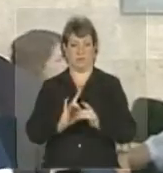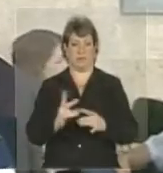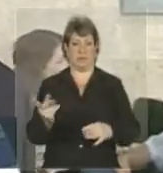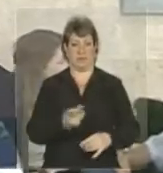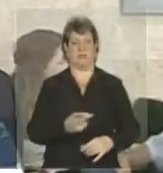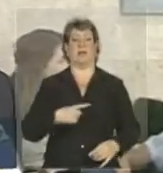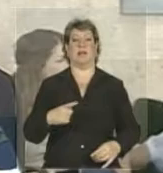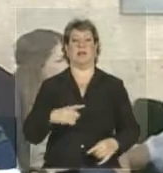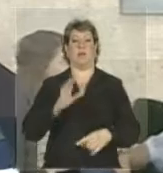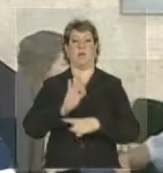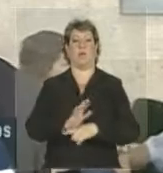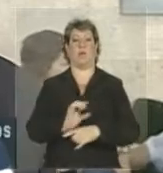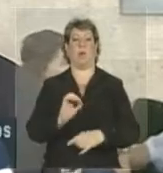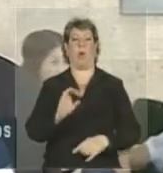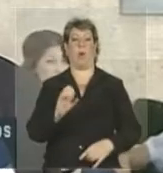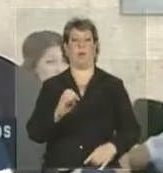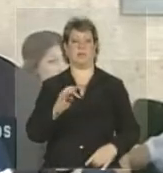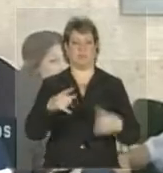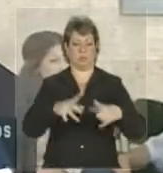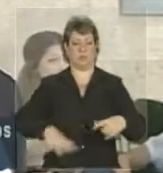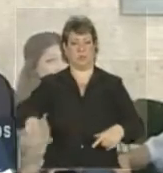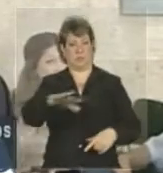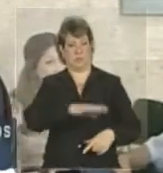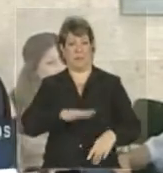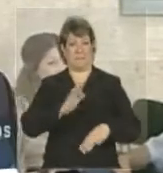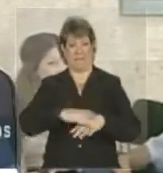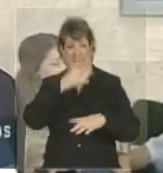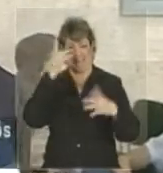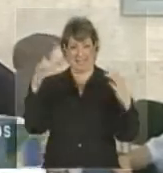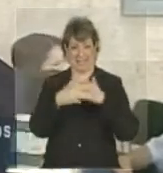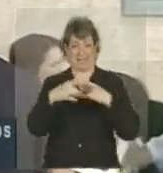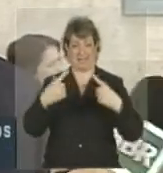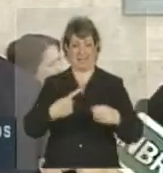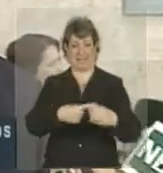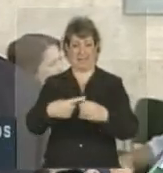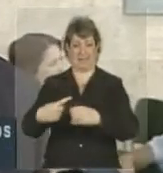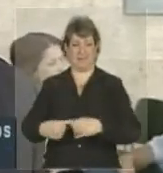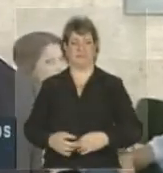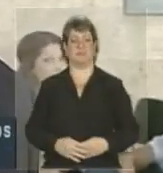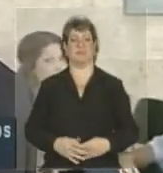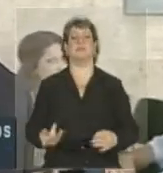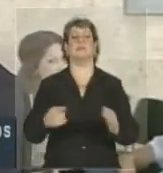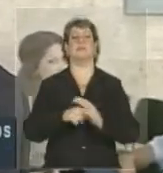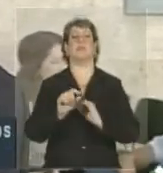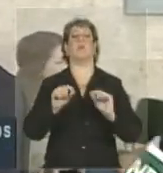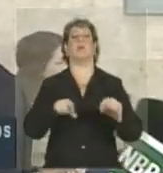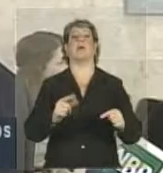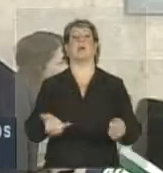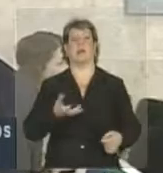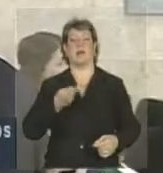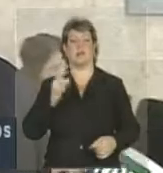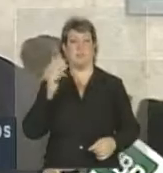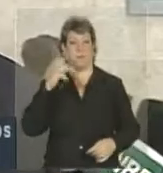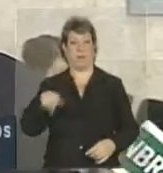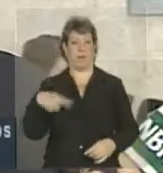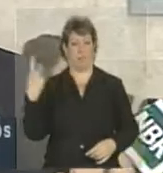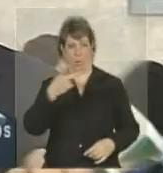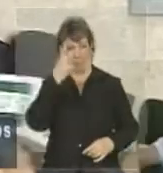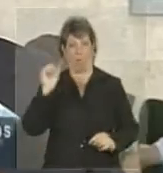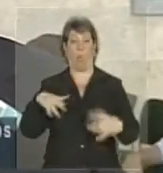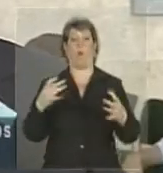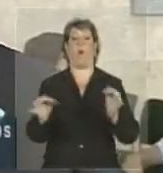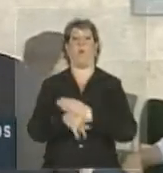acesso à região oeste da cidade, que é a região mais populosa da cidade. Então, o que isso representa para a população, uma vez que essa obra foi